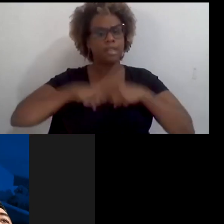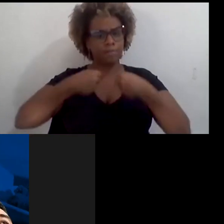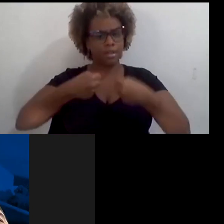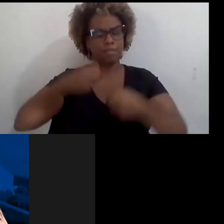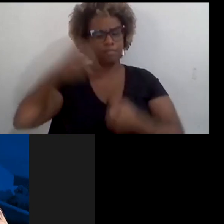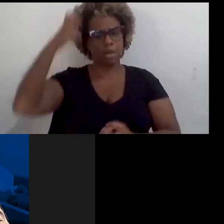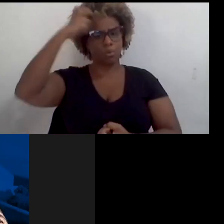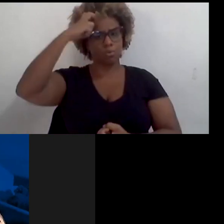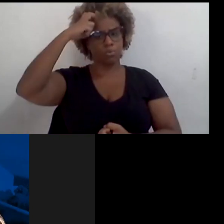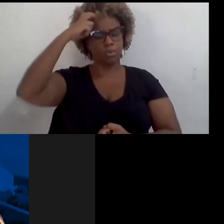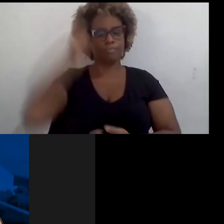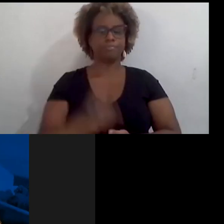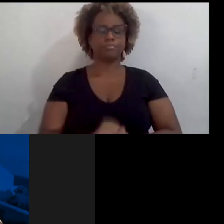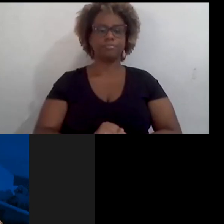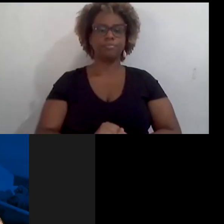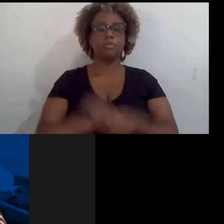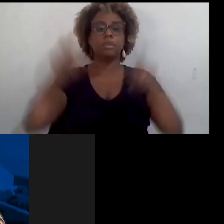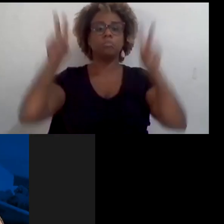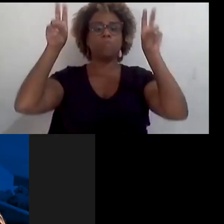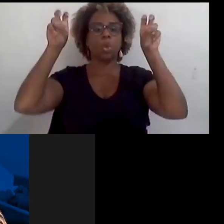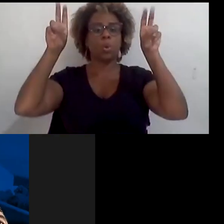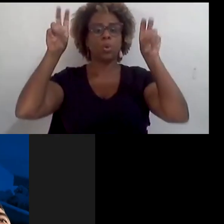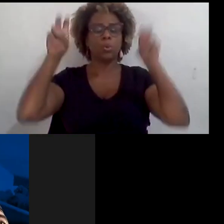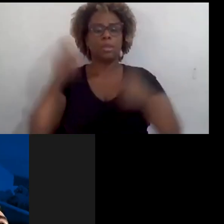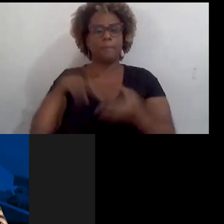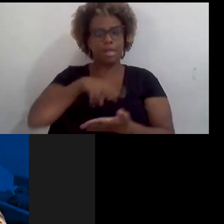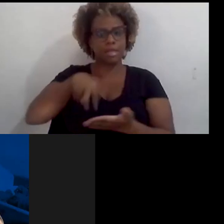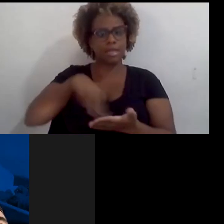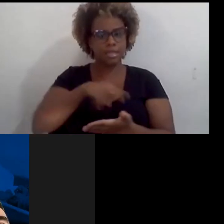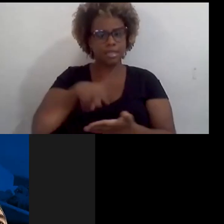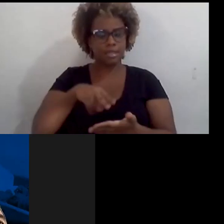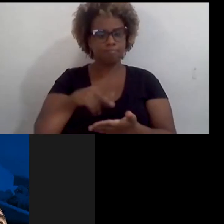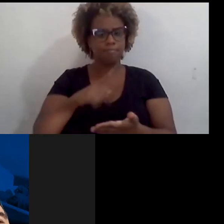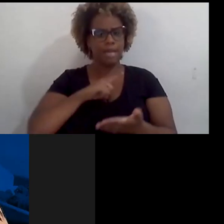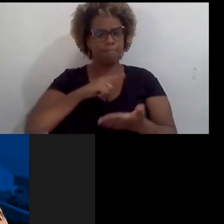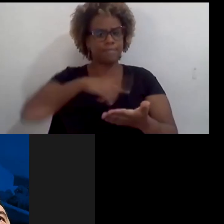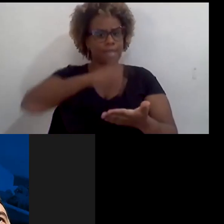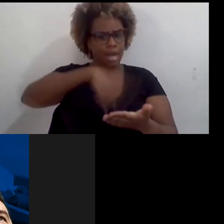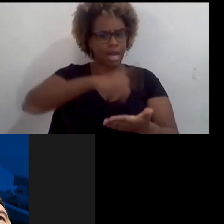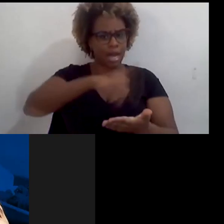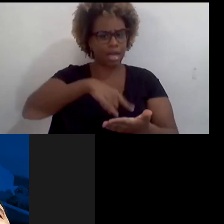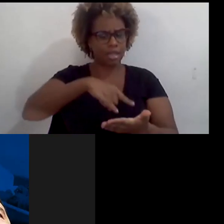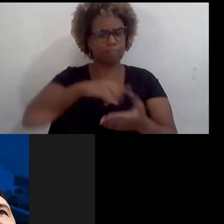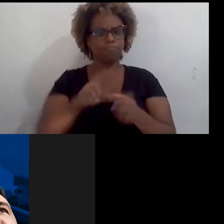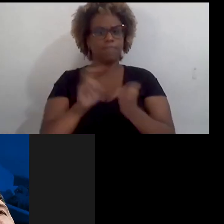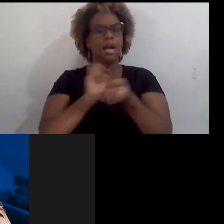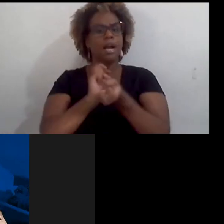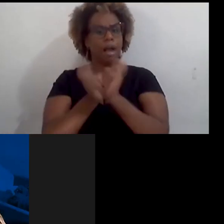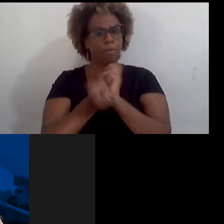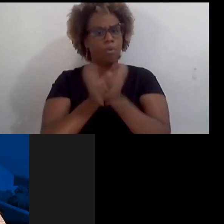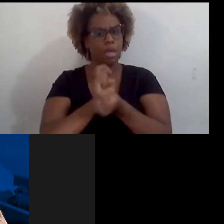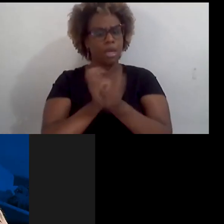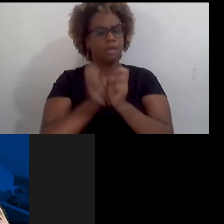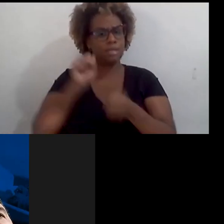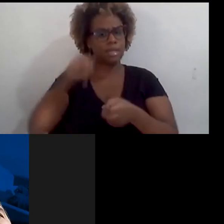em relação à dança, na Carta da Advocacia Baiana, considerando a capoeira como dança e que esteja nessa setorial,